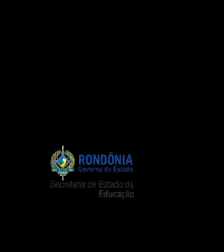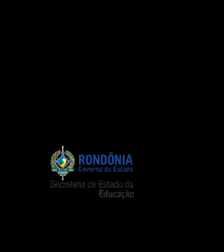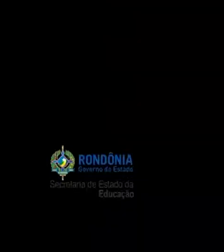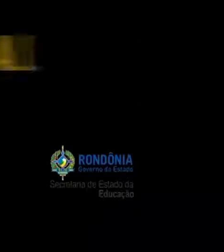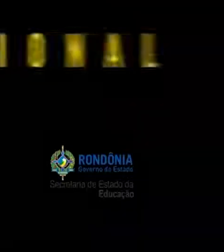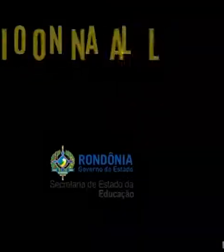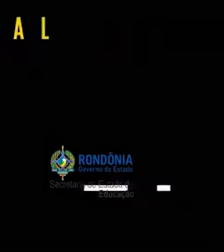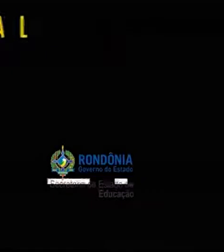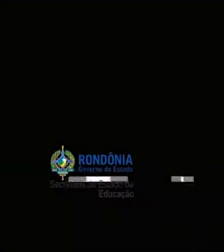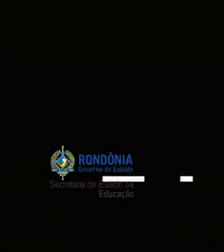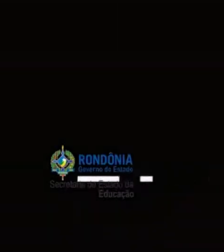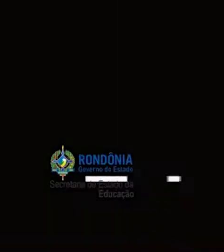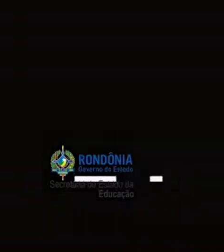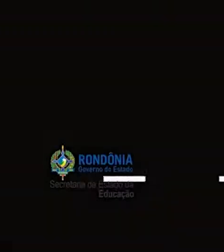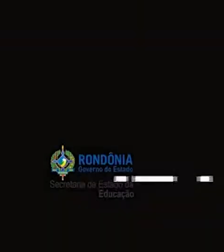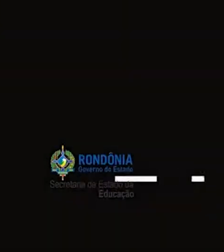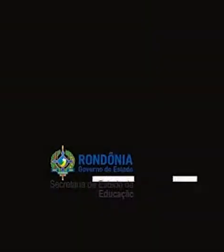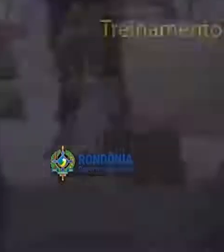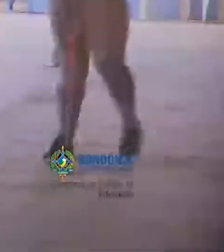calorias.